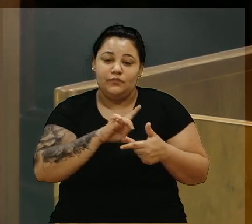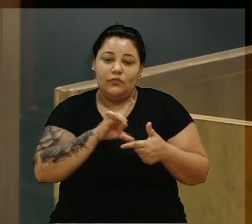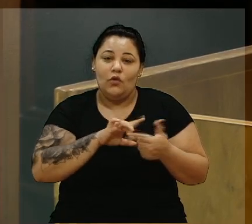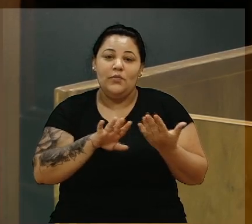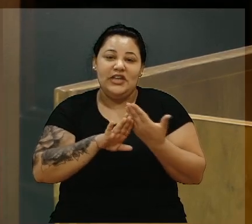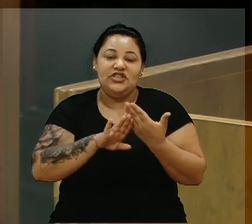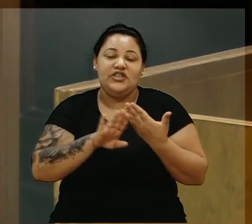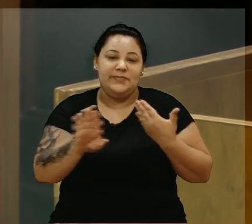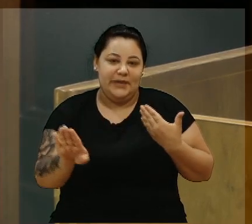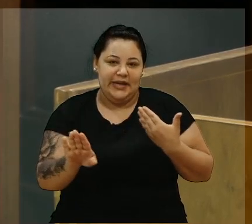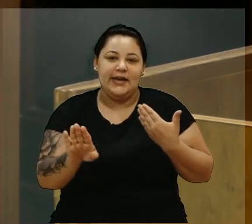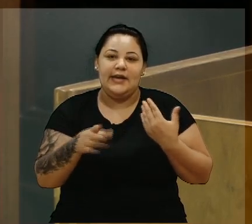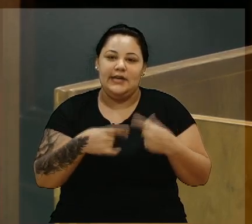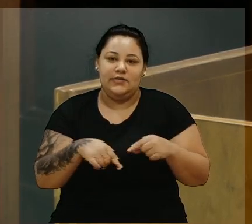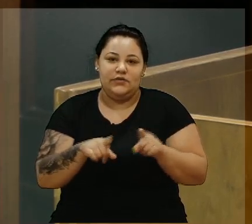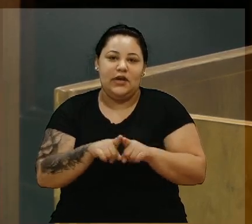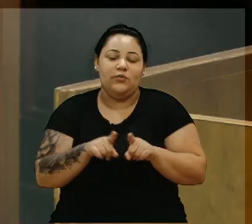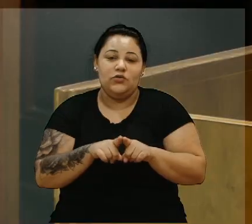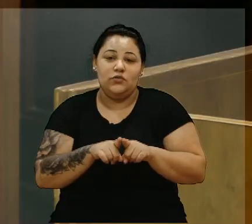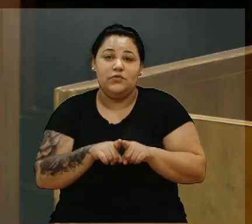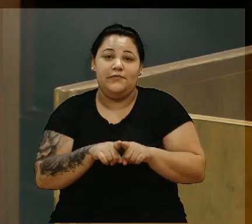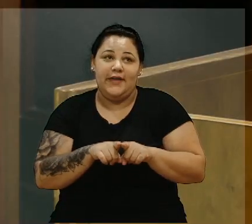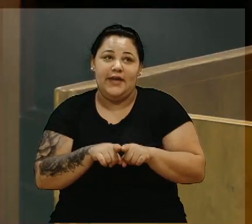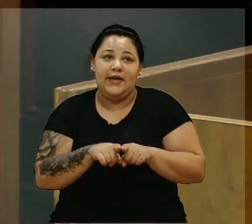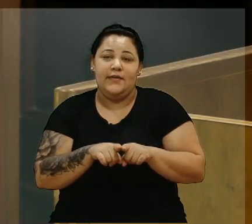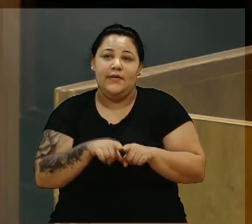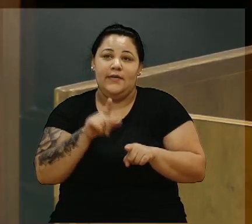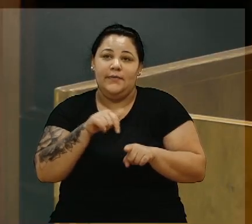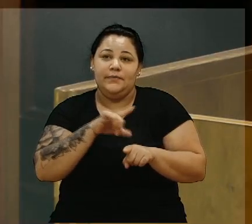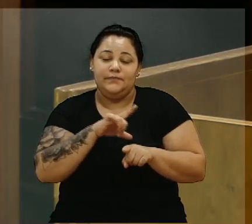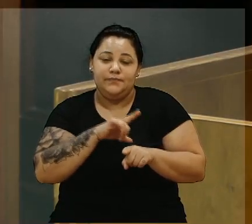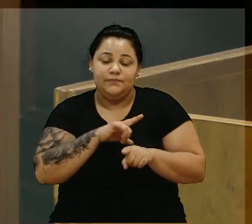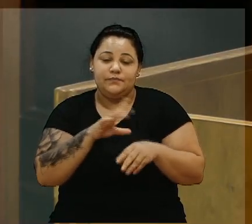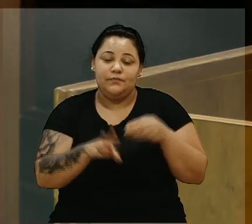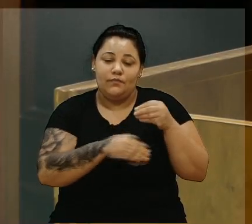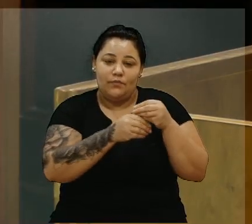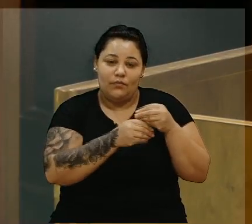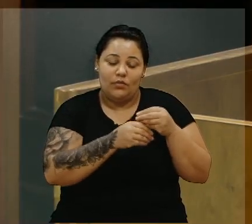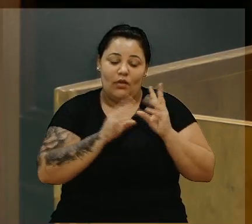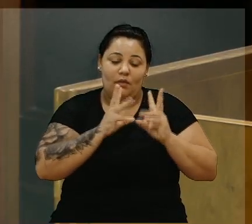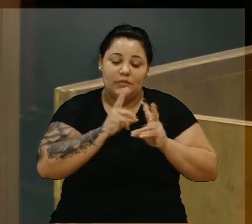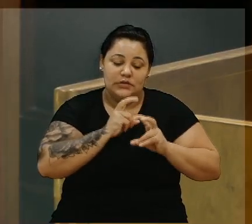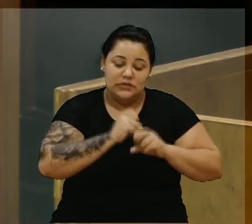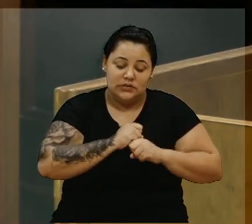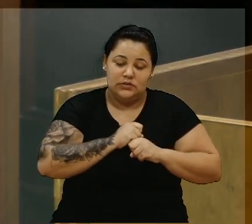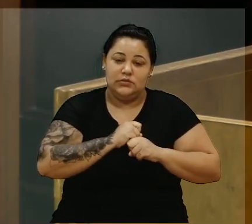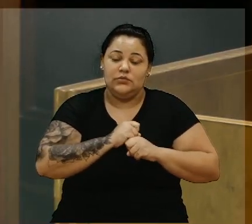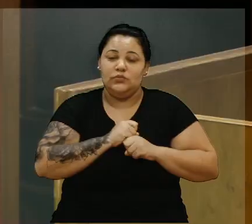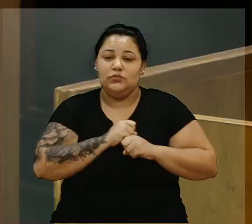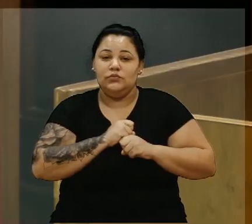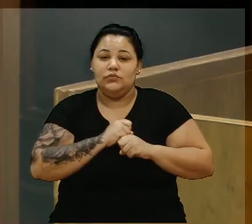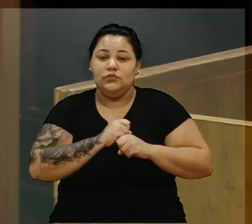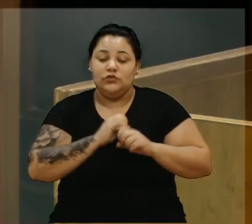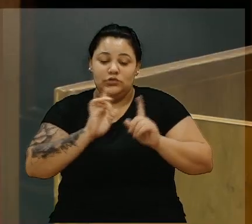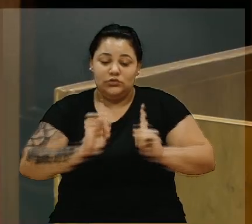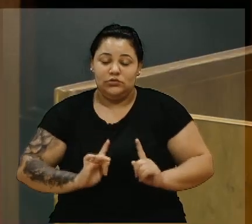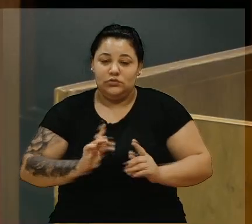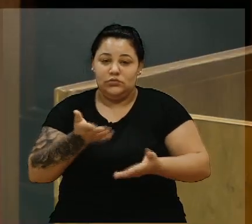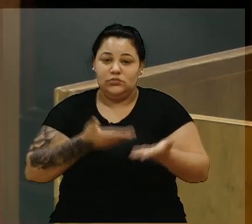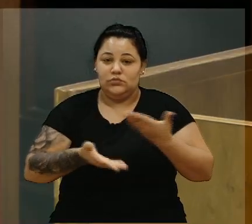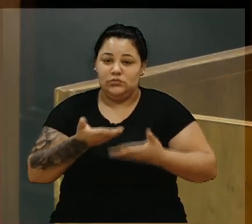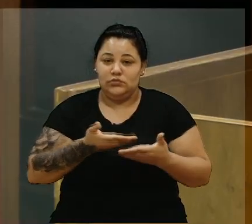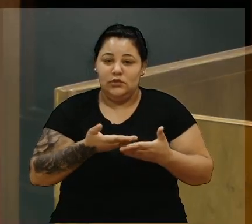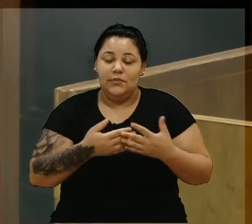por auxílio-doença, por síndrome de burnout, depressões. Na gestão compartilhada também existe